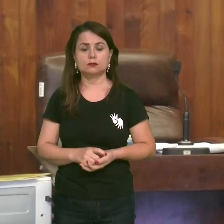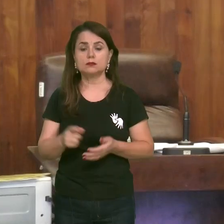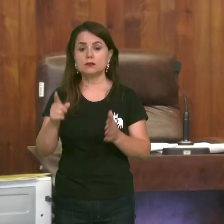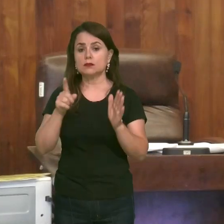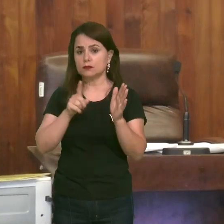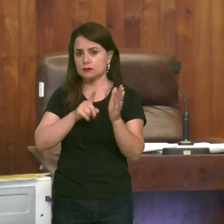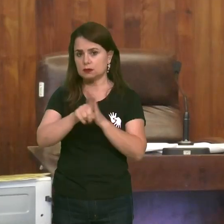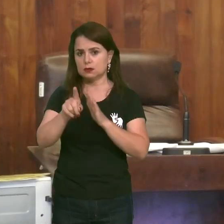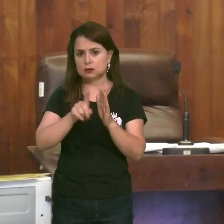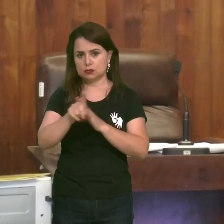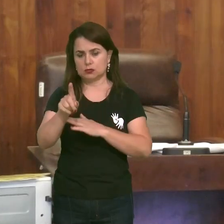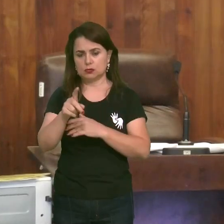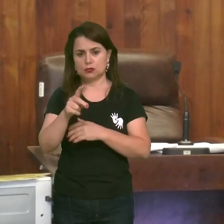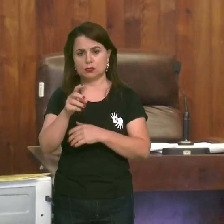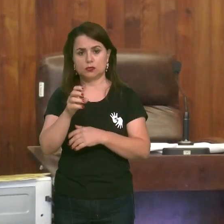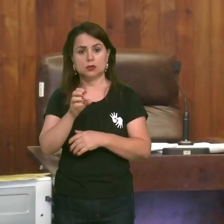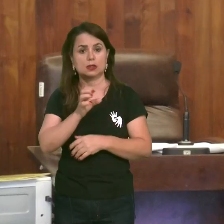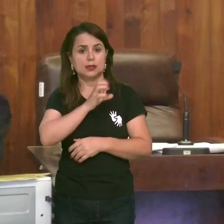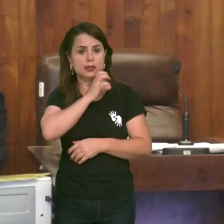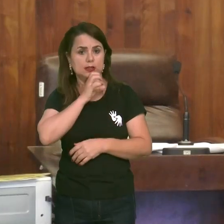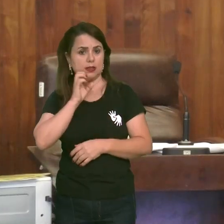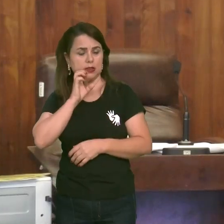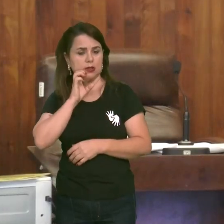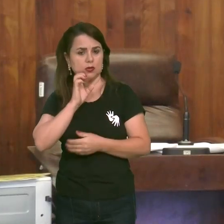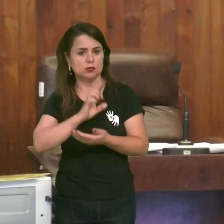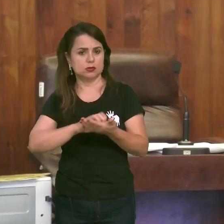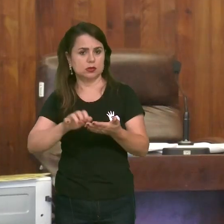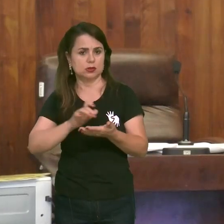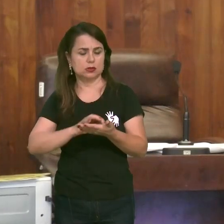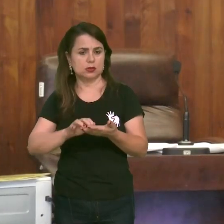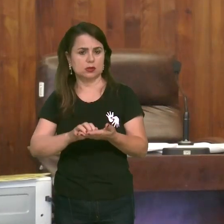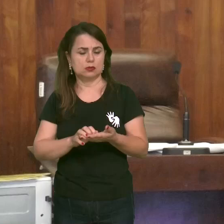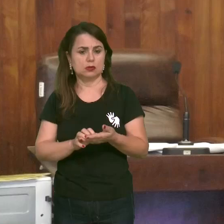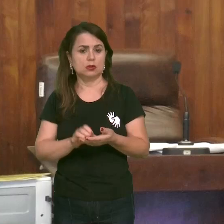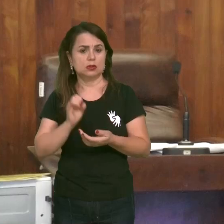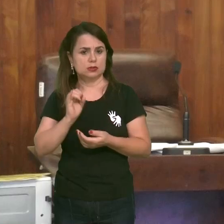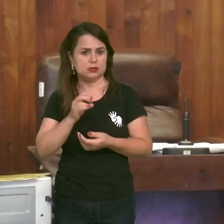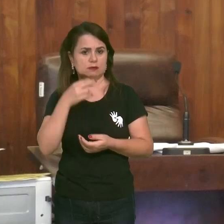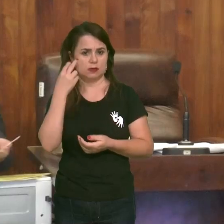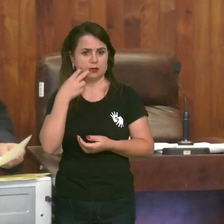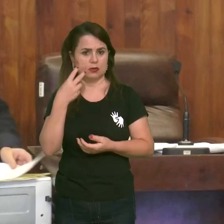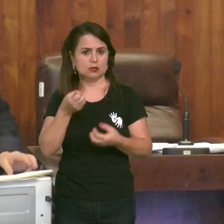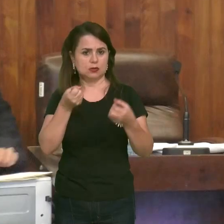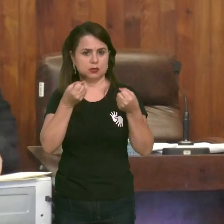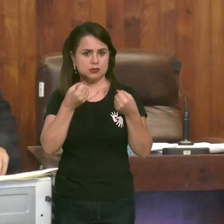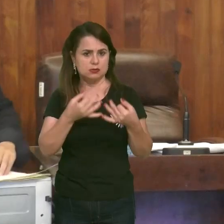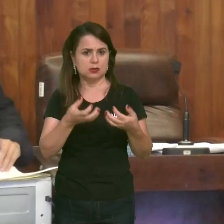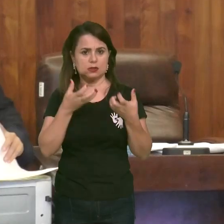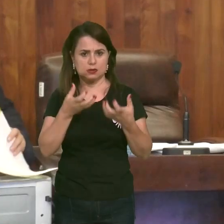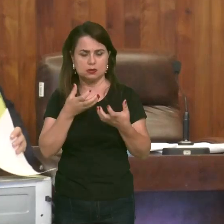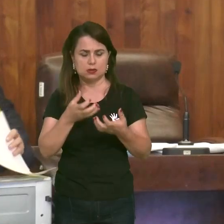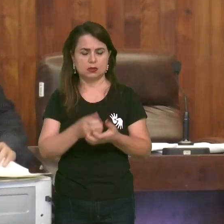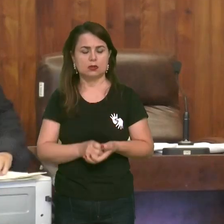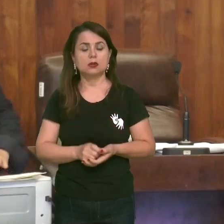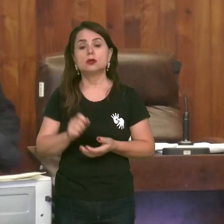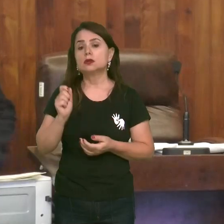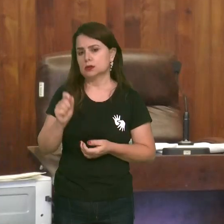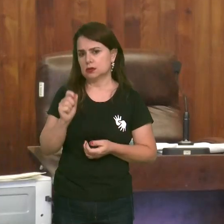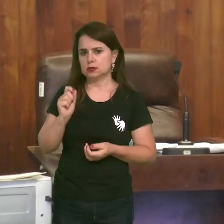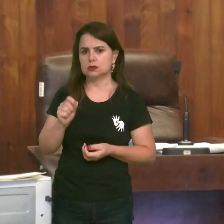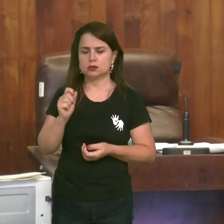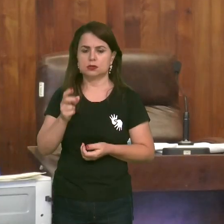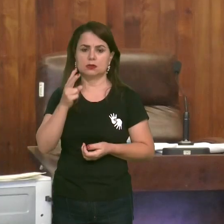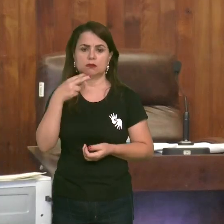consulta o segundo secretário Vereador erajeca se a vereadores escritos para pequenas expediente os vereadores escritos para o